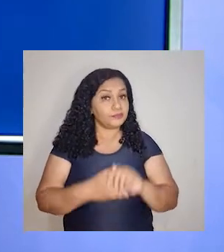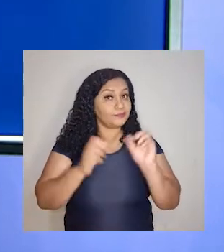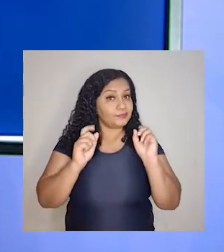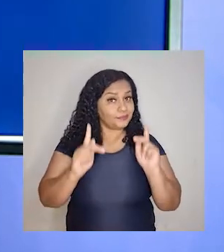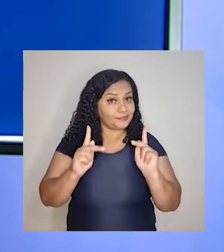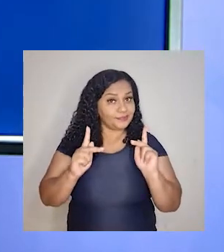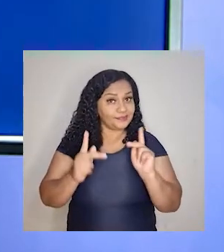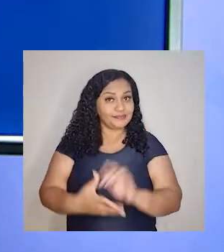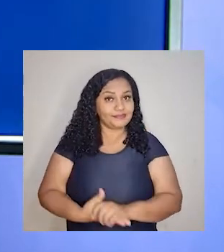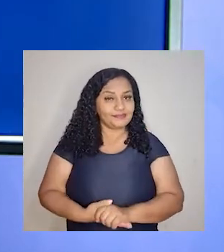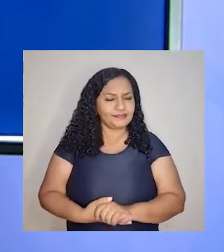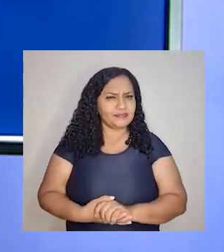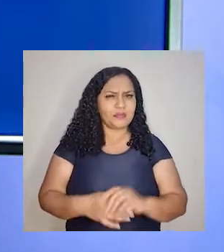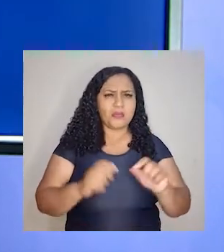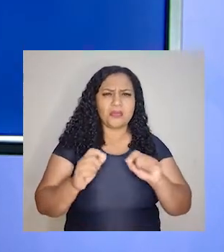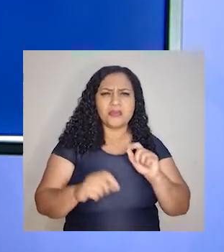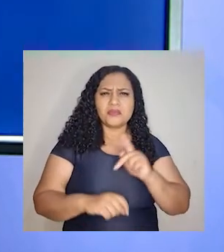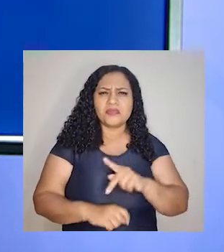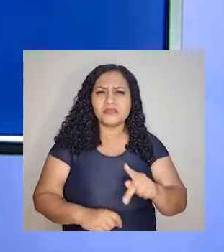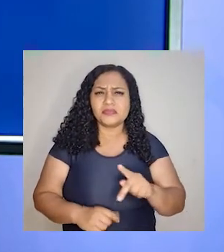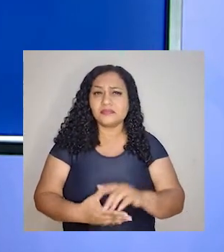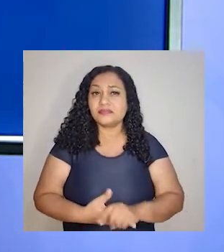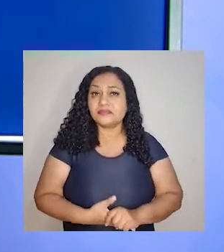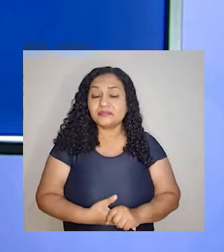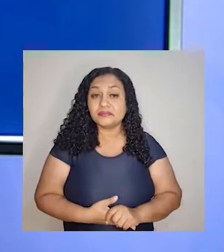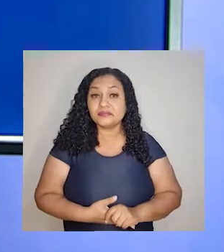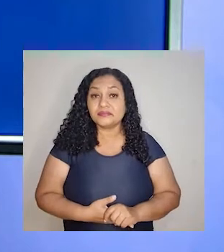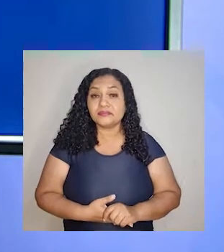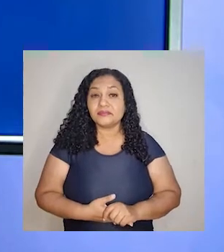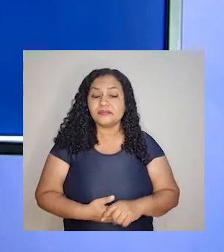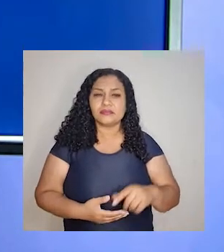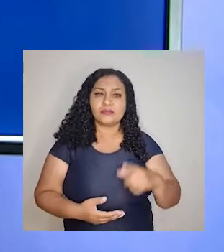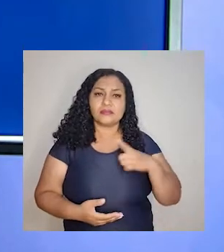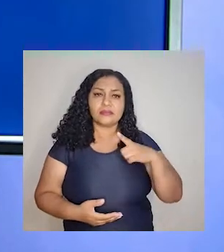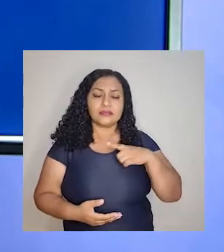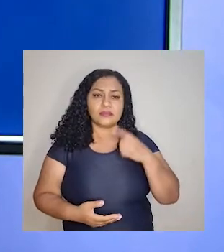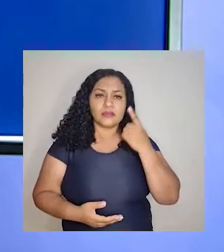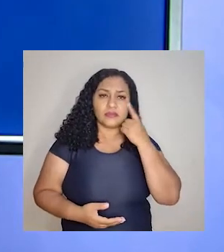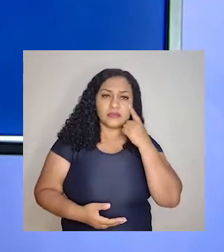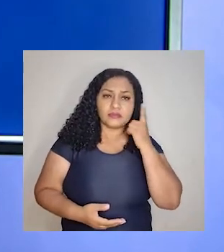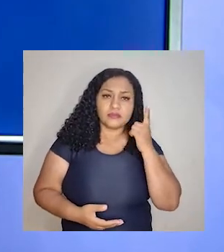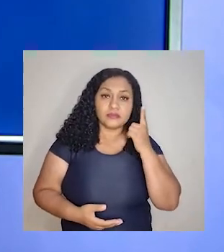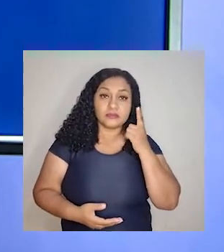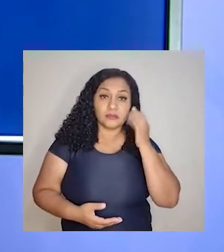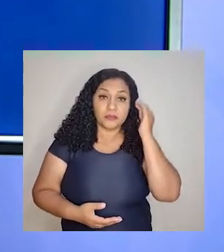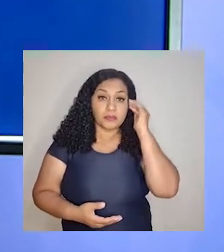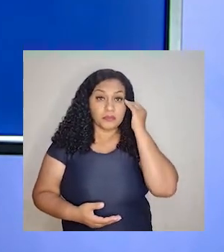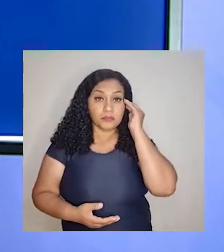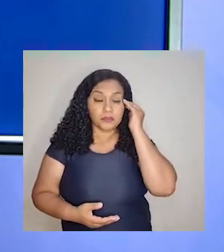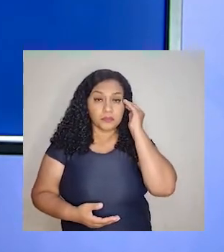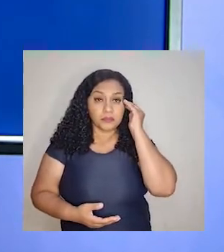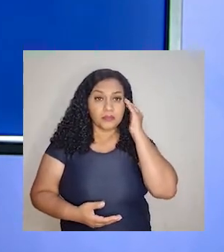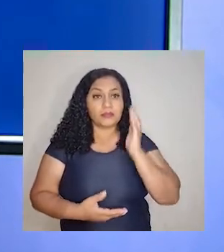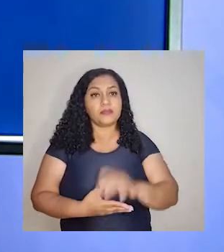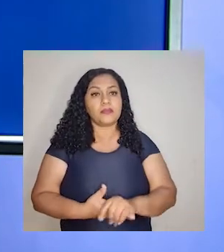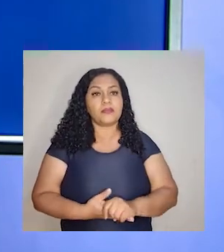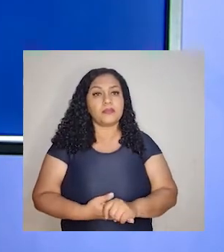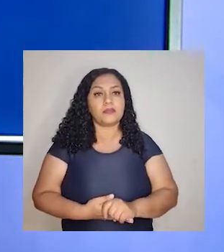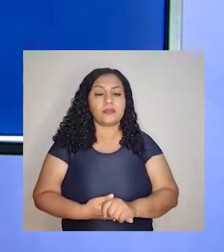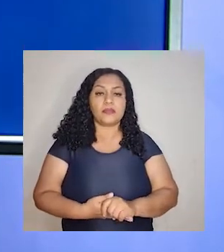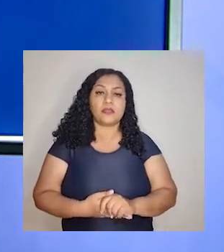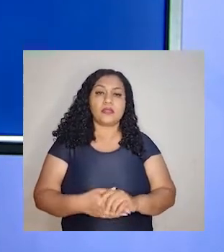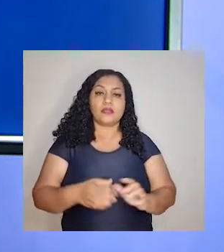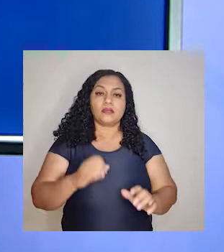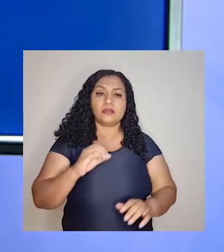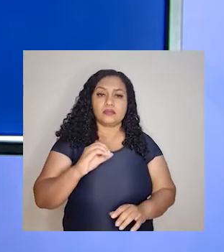15° 15° beleza que mais professora aqui eu coloquei um esquema